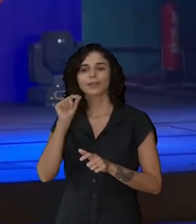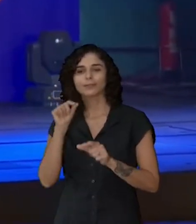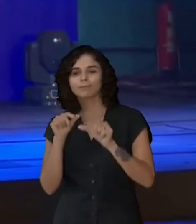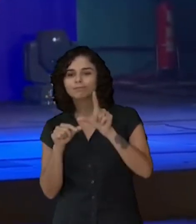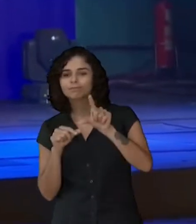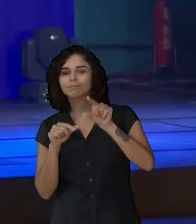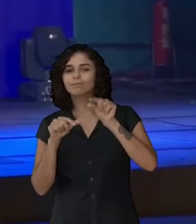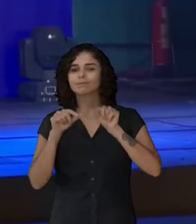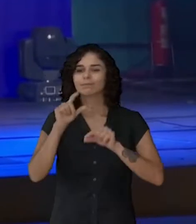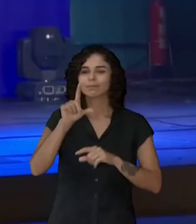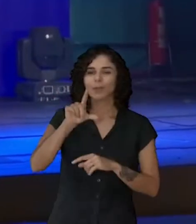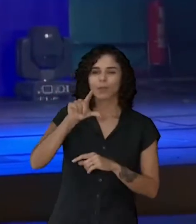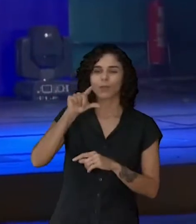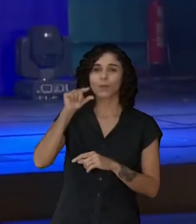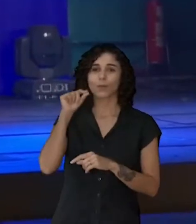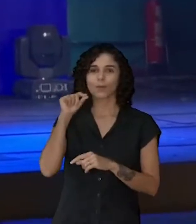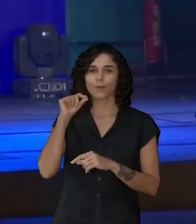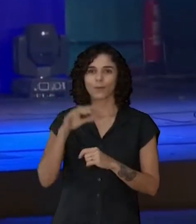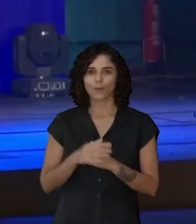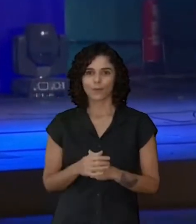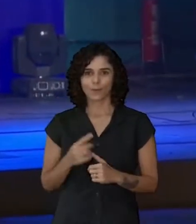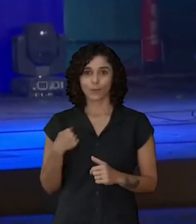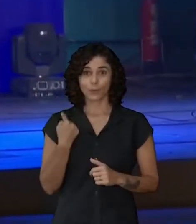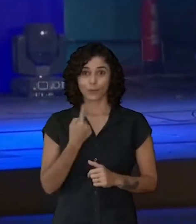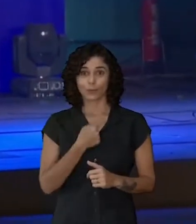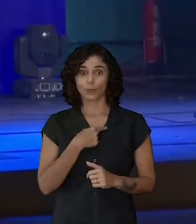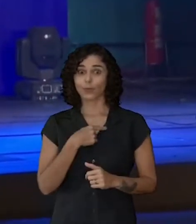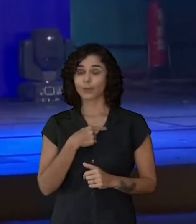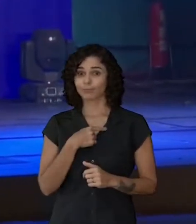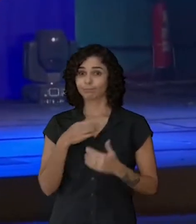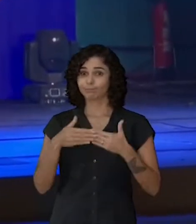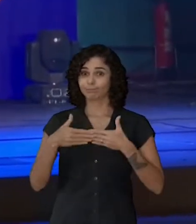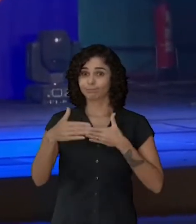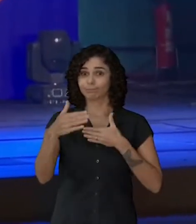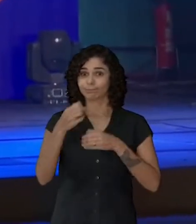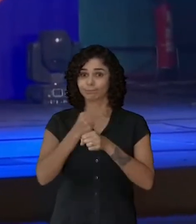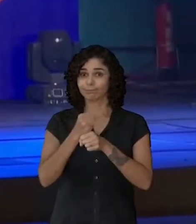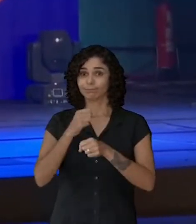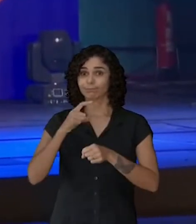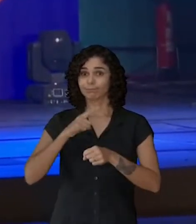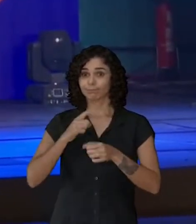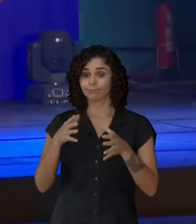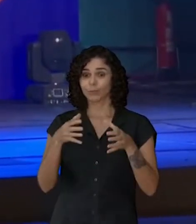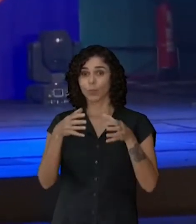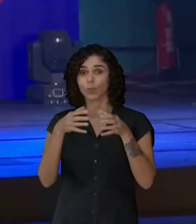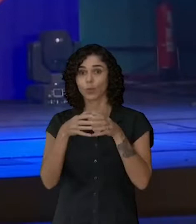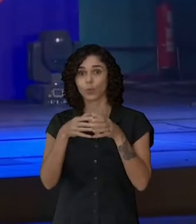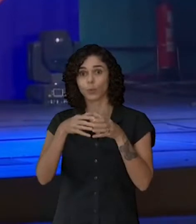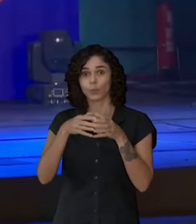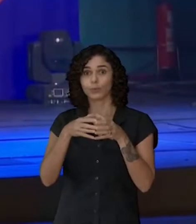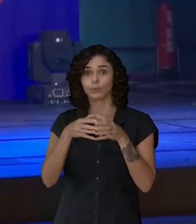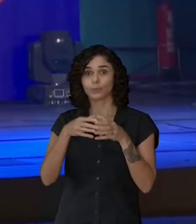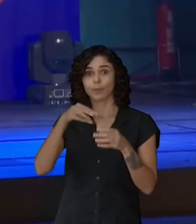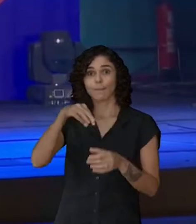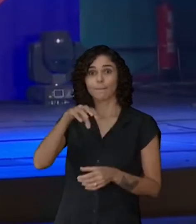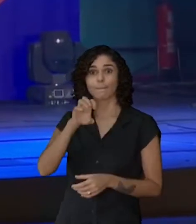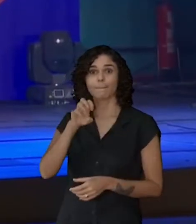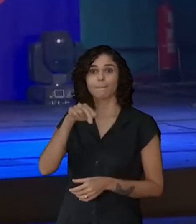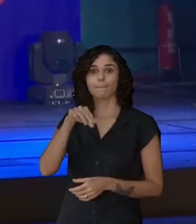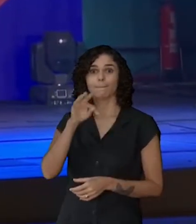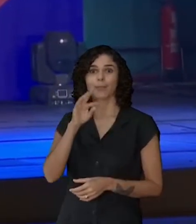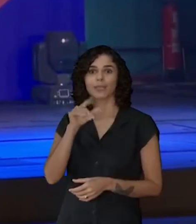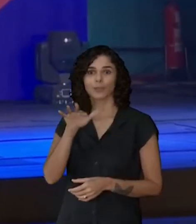E nós, a partir desse ano, teremos grupos específicos de mentoreamento para juniores,